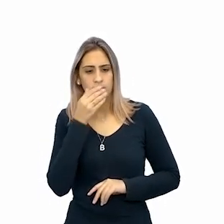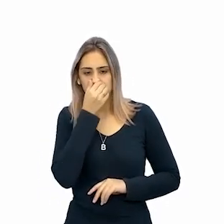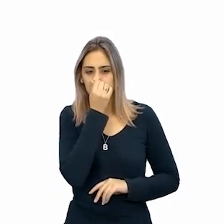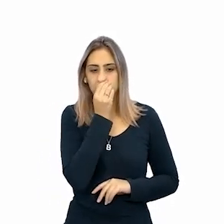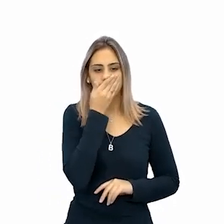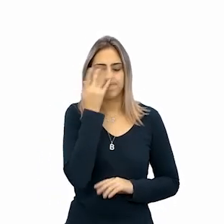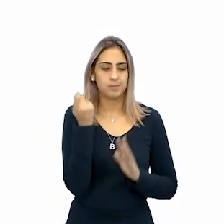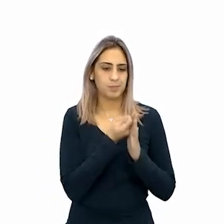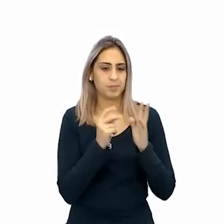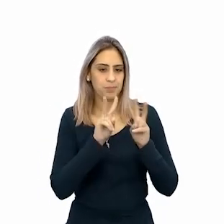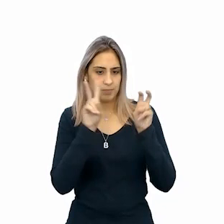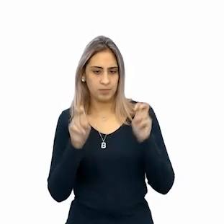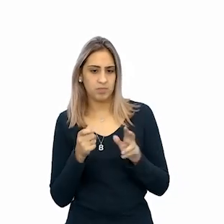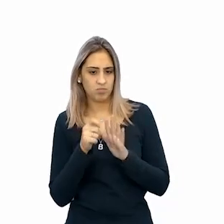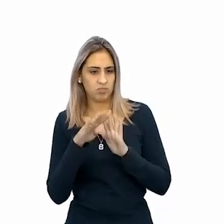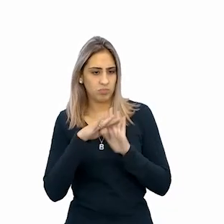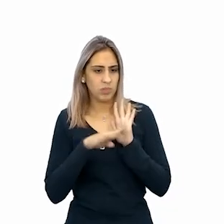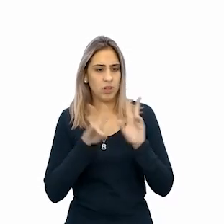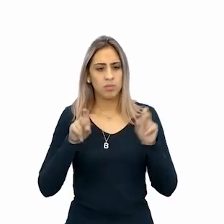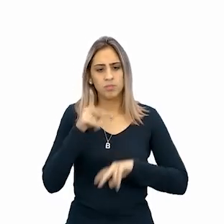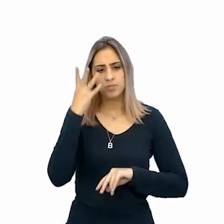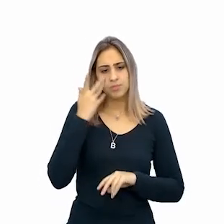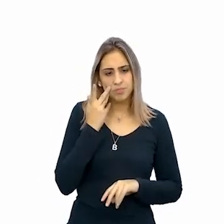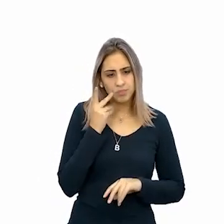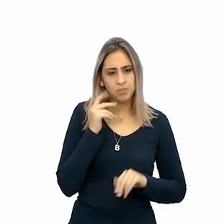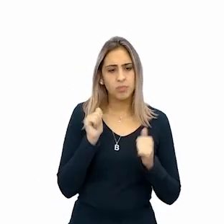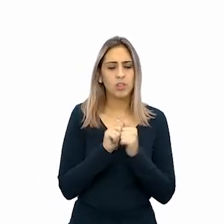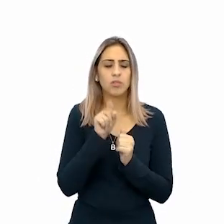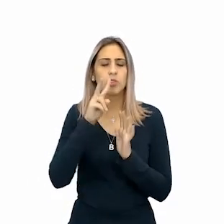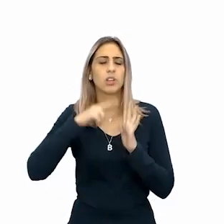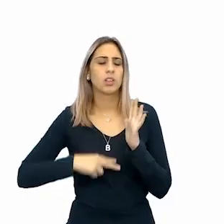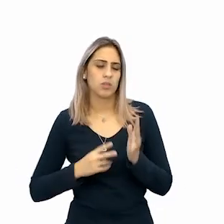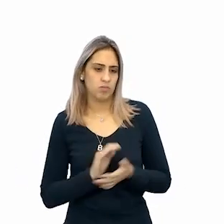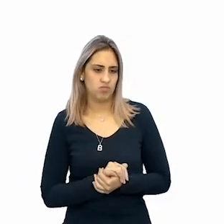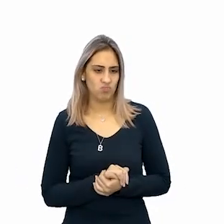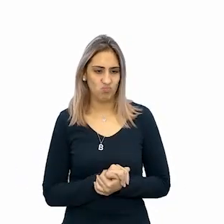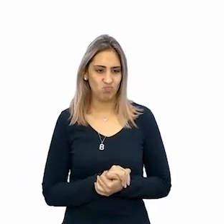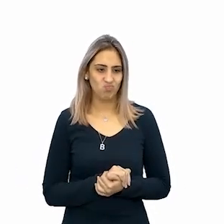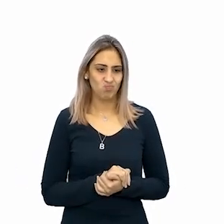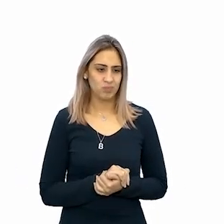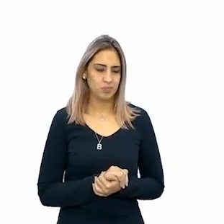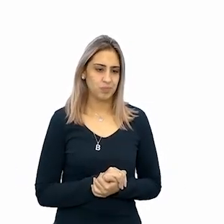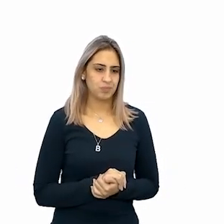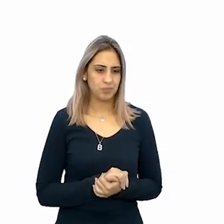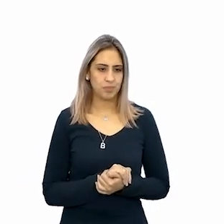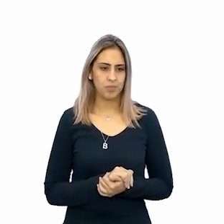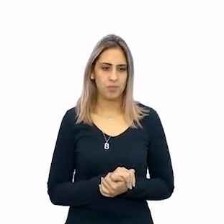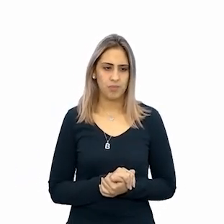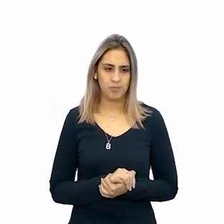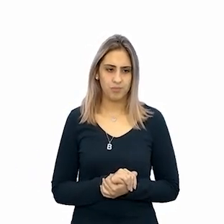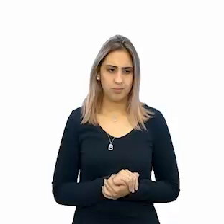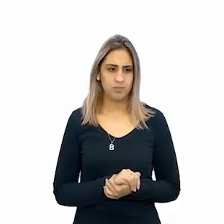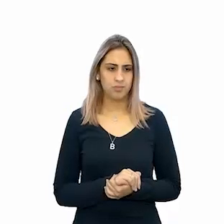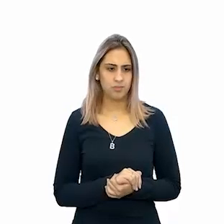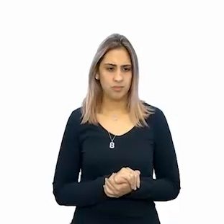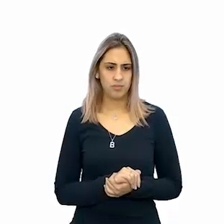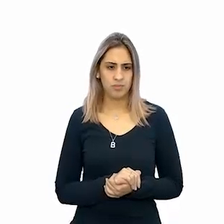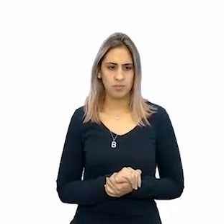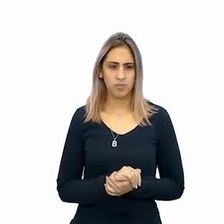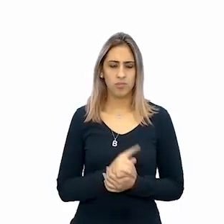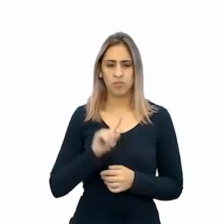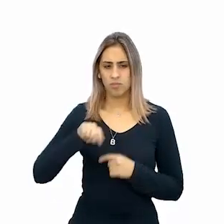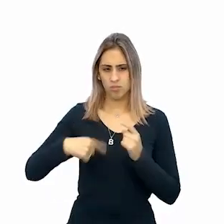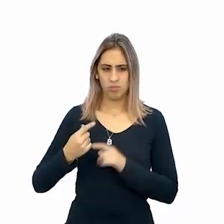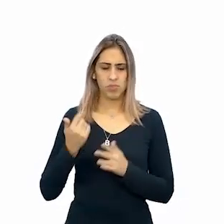ficha técnica sobre esse animal de acordo com o que foi lido. No próximo slide, aula